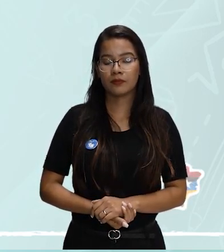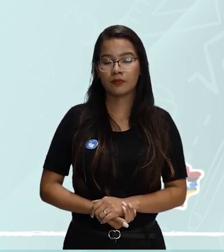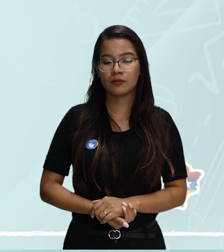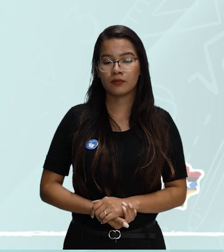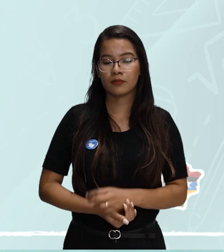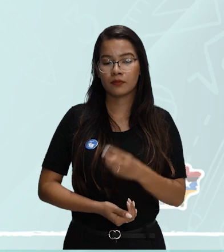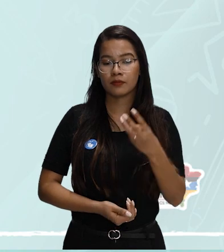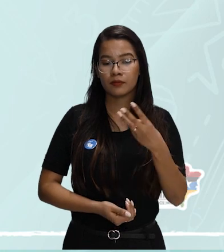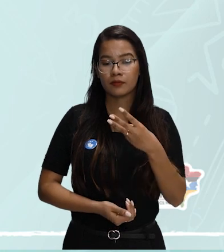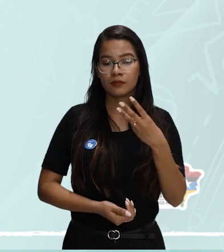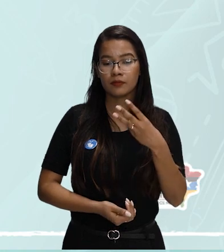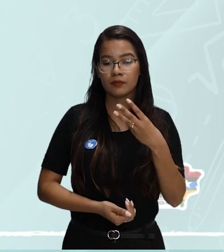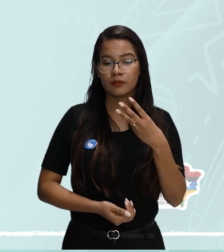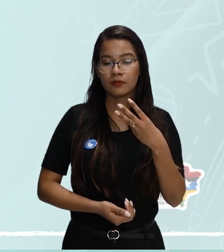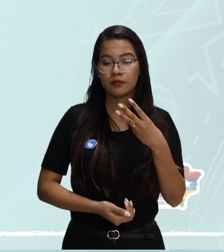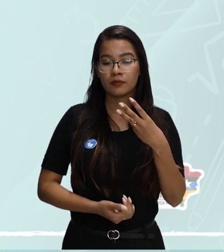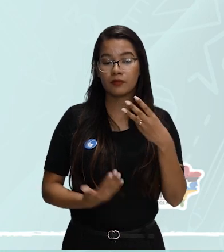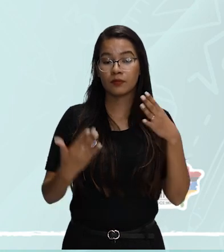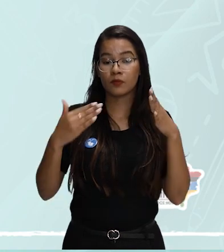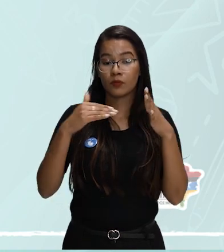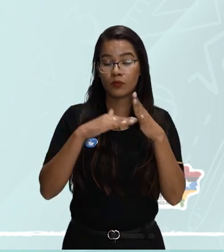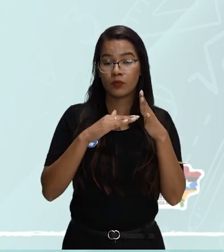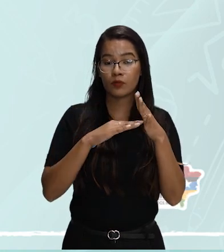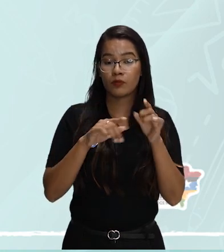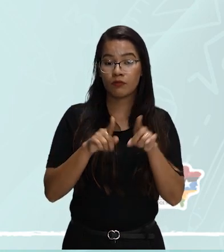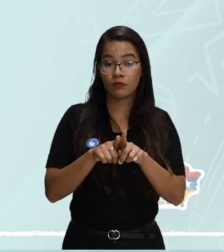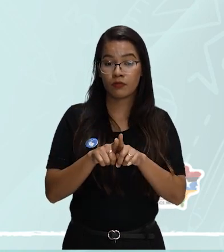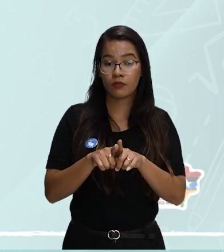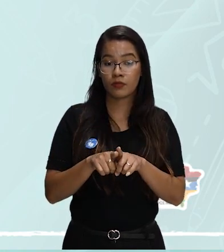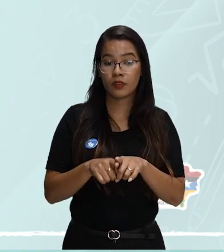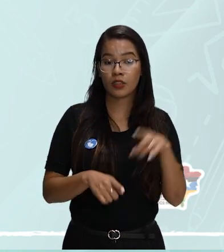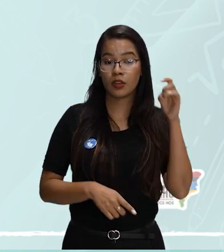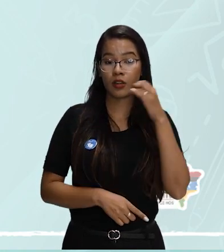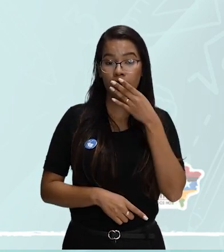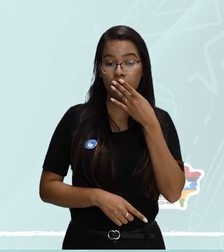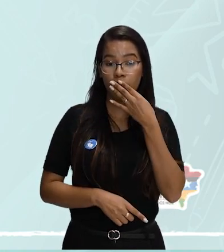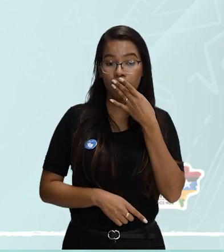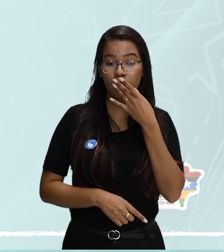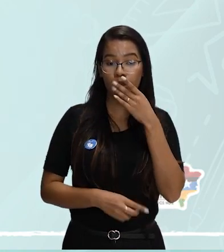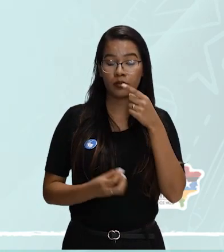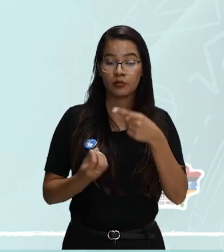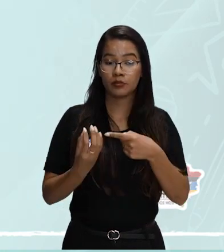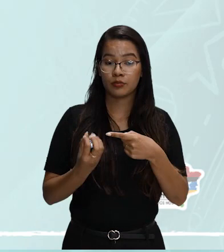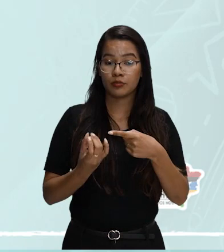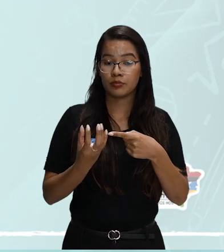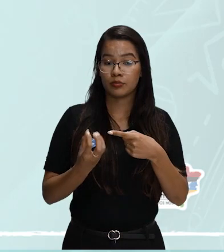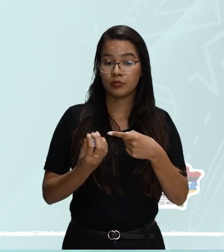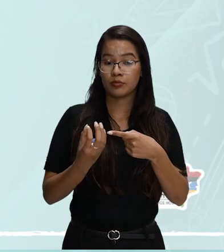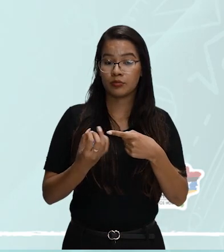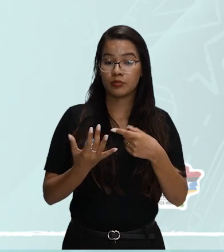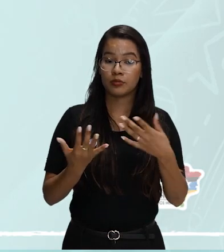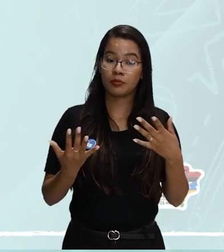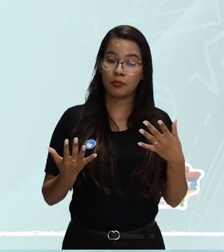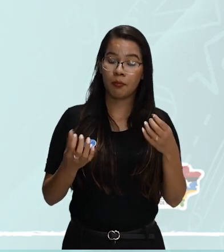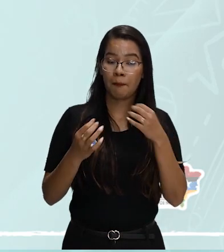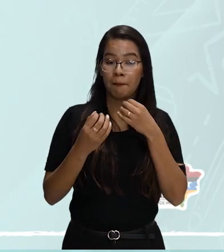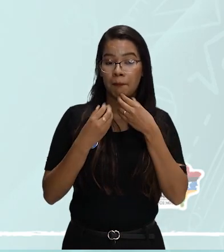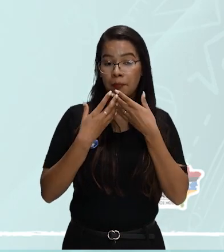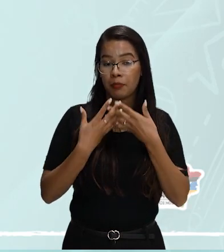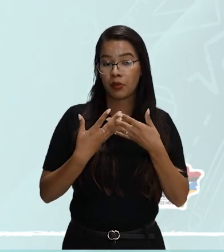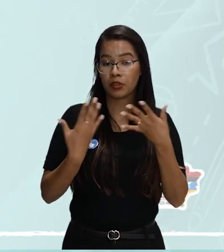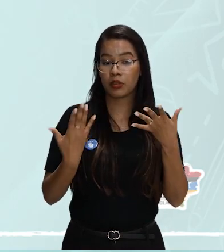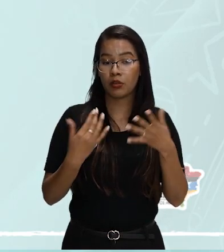E o terceiro, né, terceiro e último, é a cor dos objetos. Bom, então a gente só